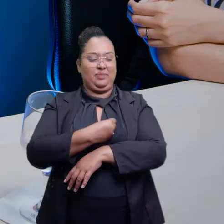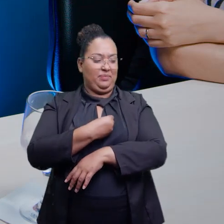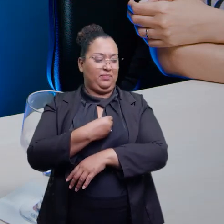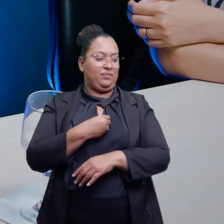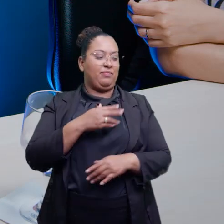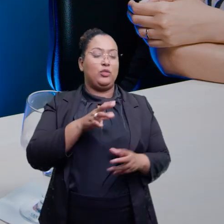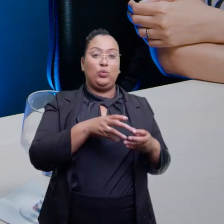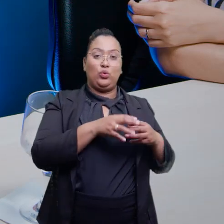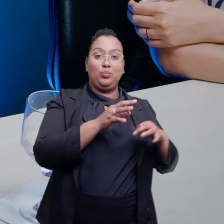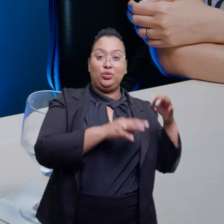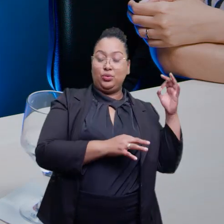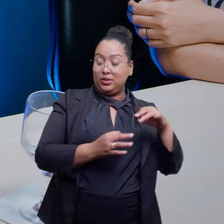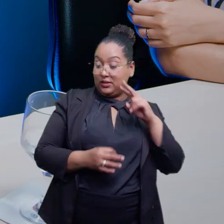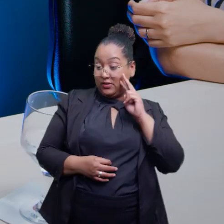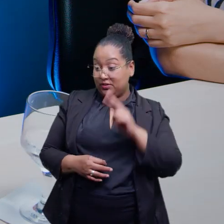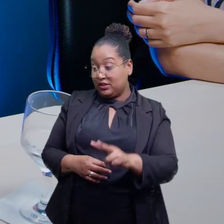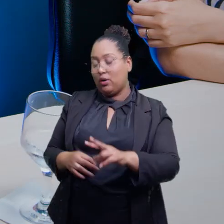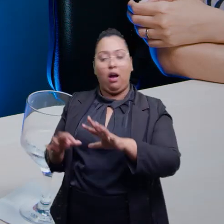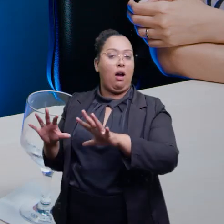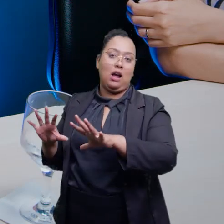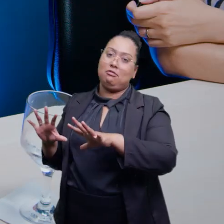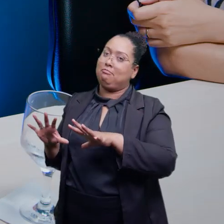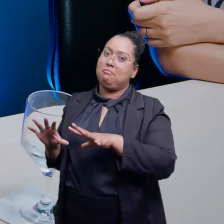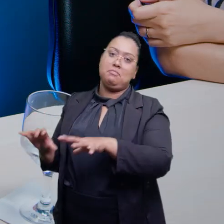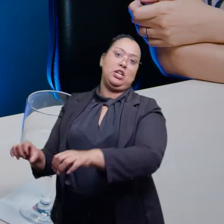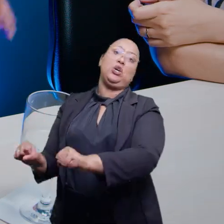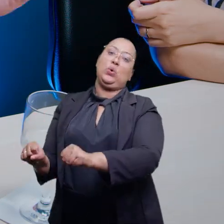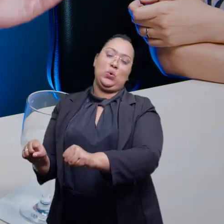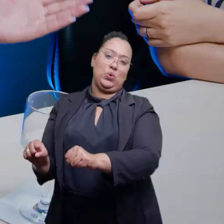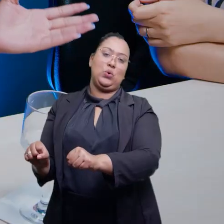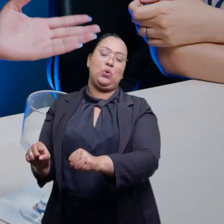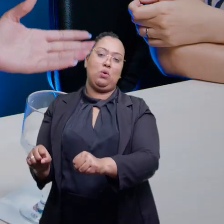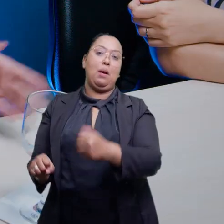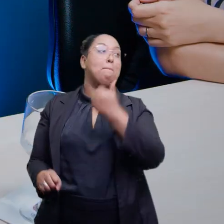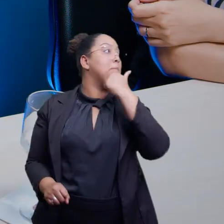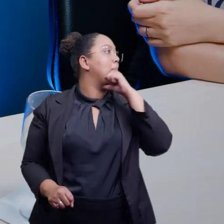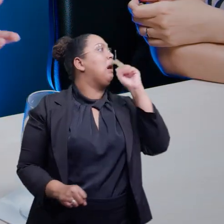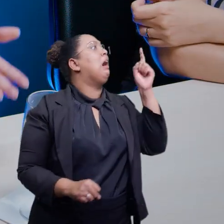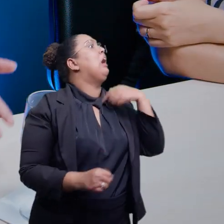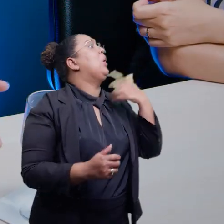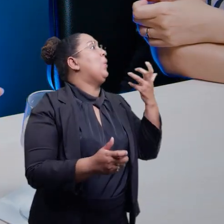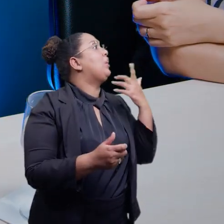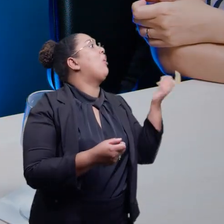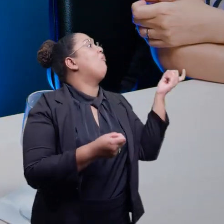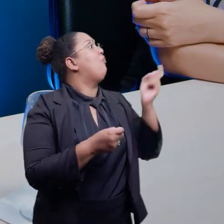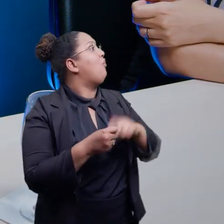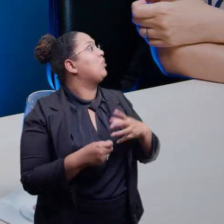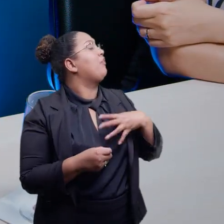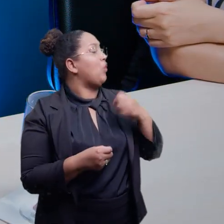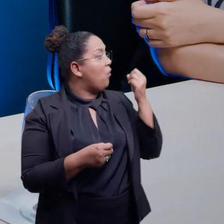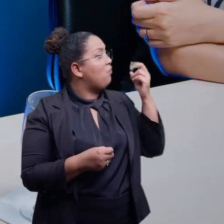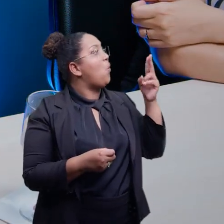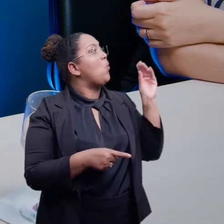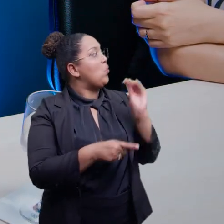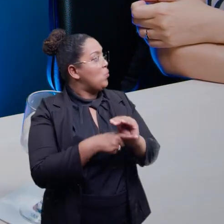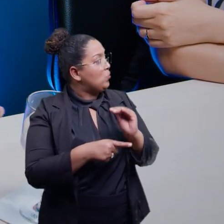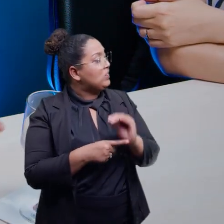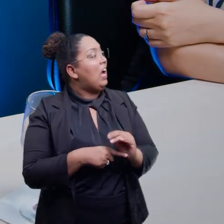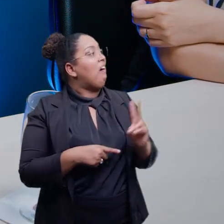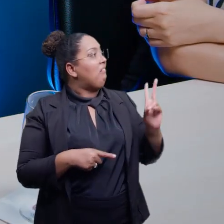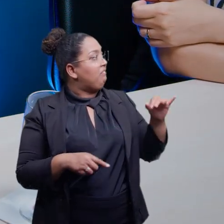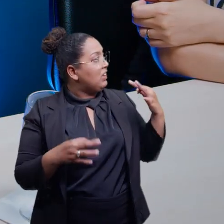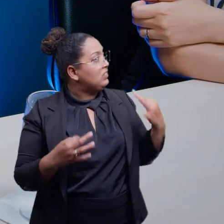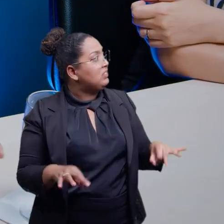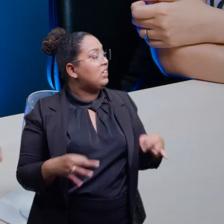onde o juizado pegou a gente, entrou a nossa mãe querendo de volta a guarda, falou: não, vou cuidar, vai dar